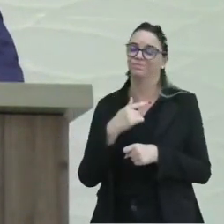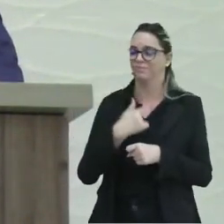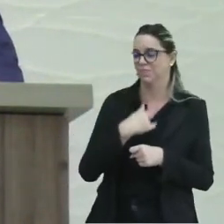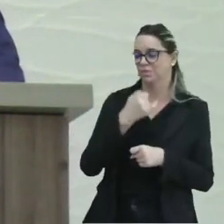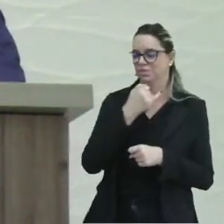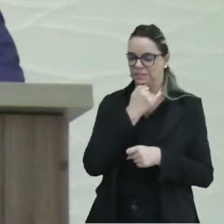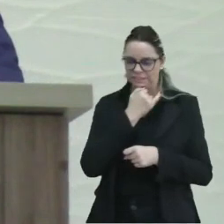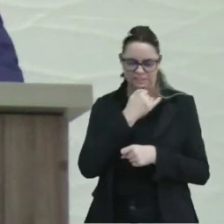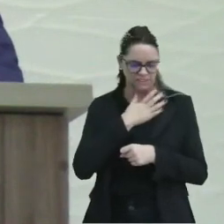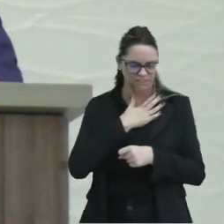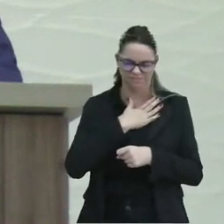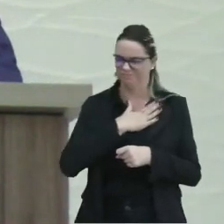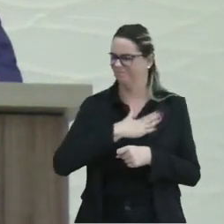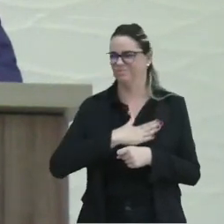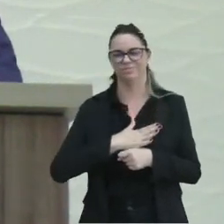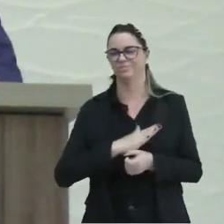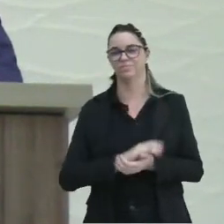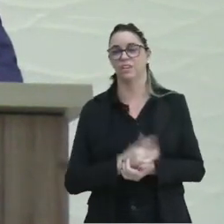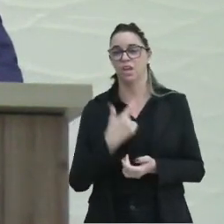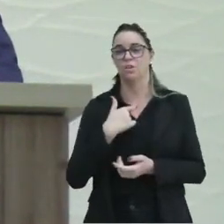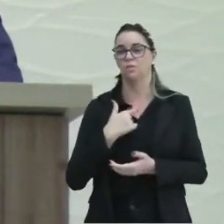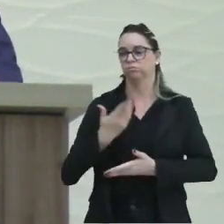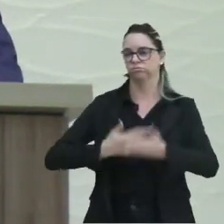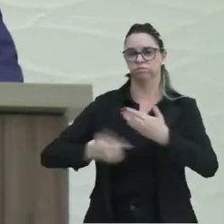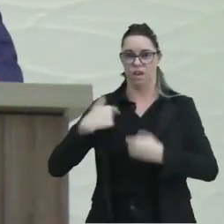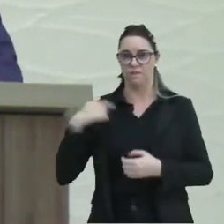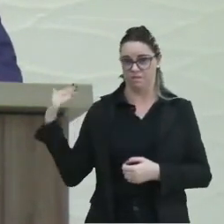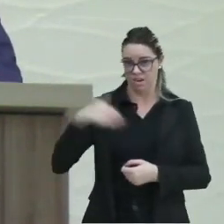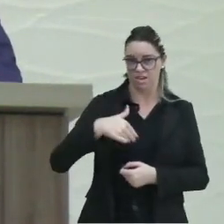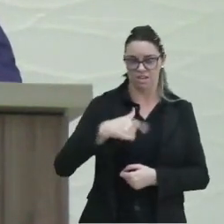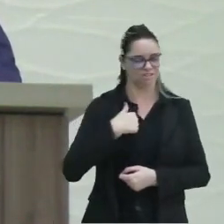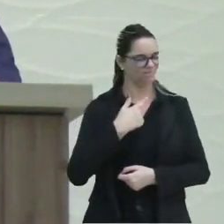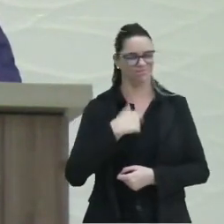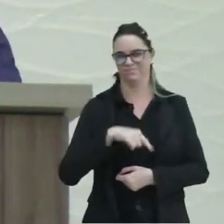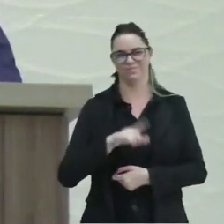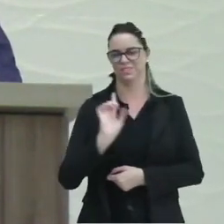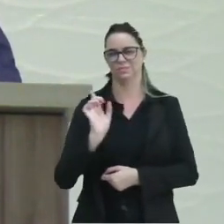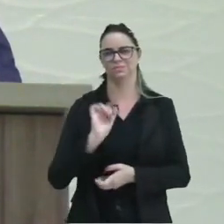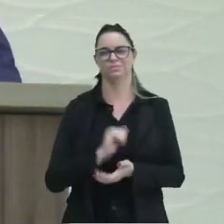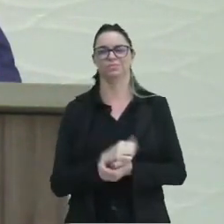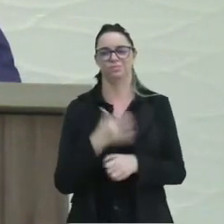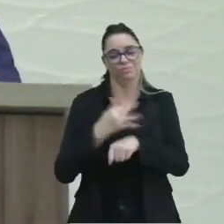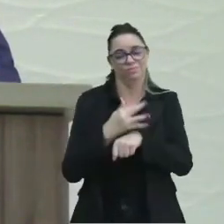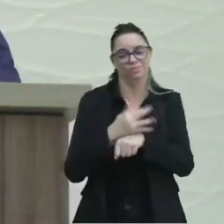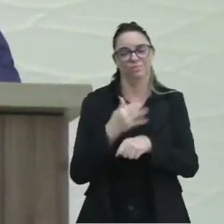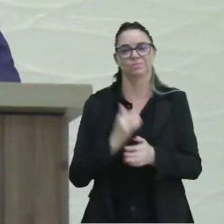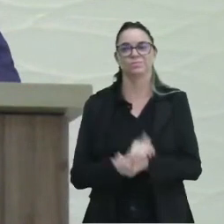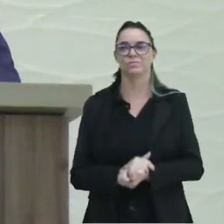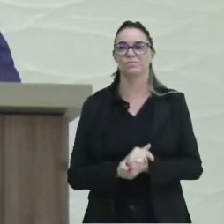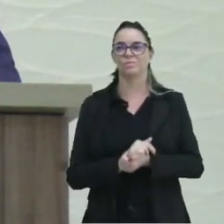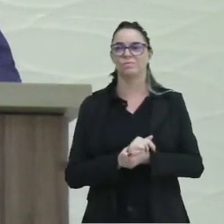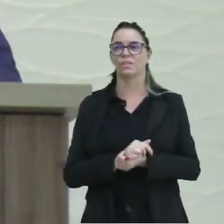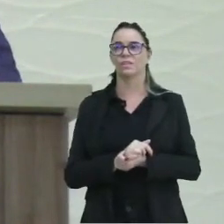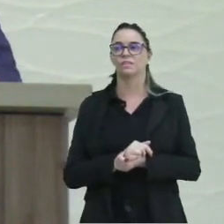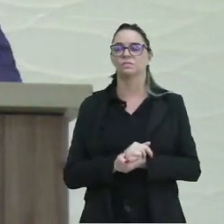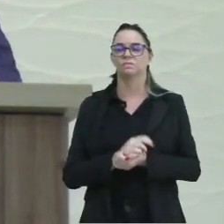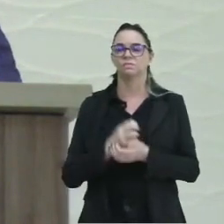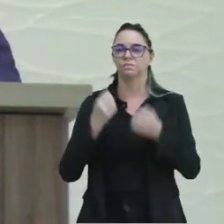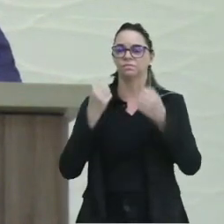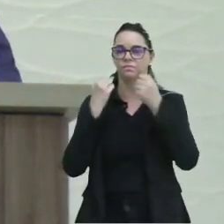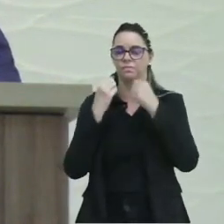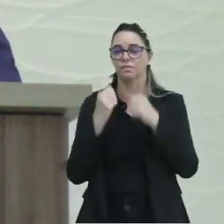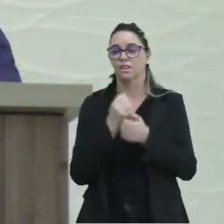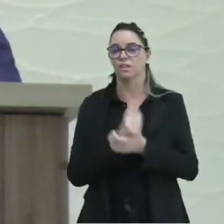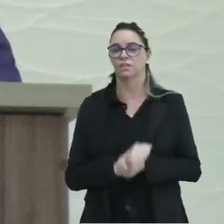como disse anteriormente, não irei participar. E se a presidente do sindicato abrir o espaço dentro da Assembleia dos Professores para que a